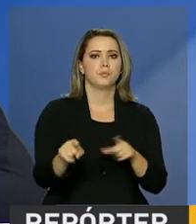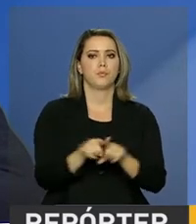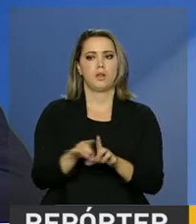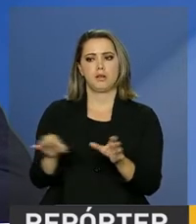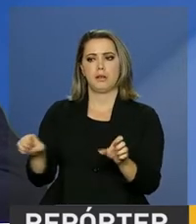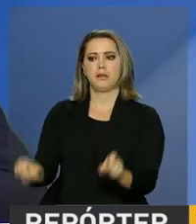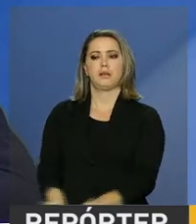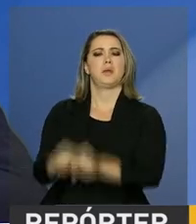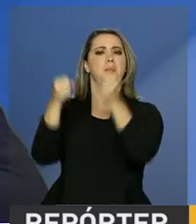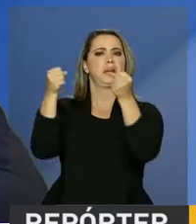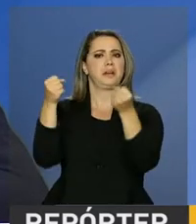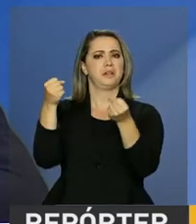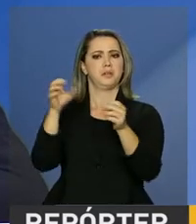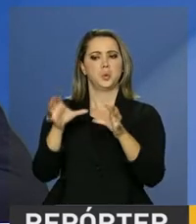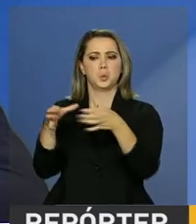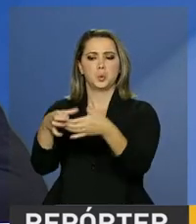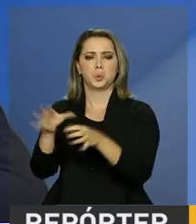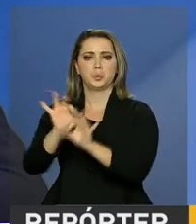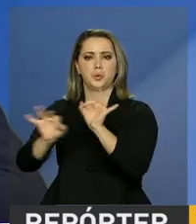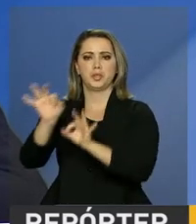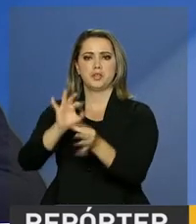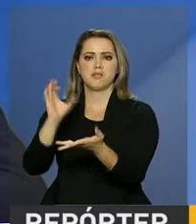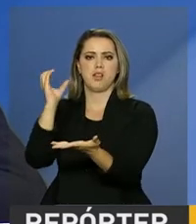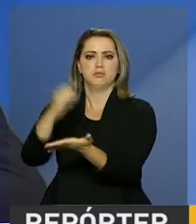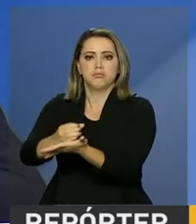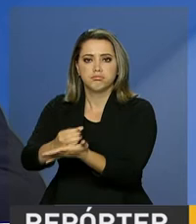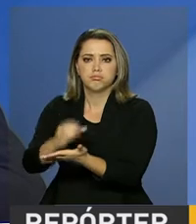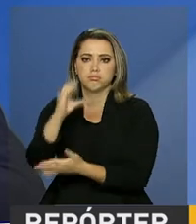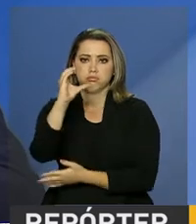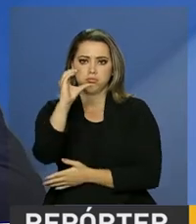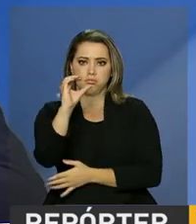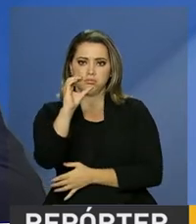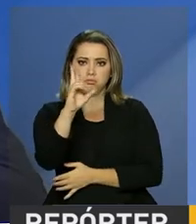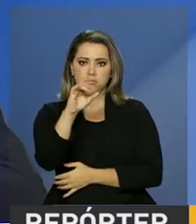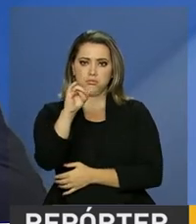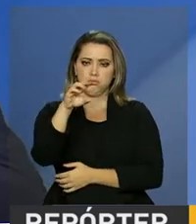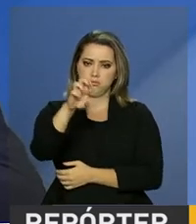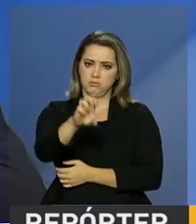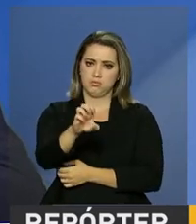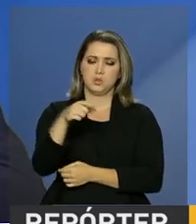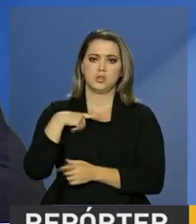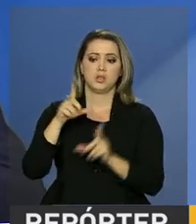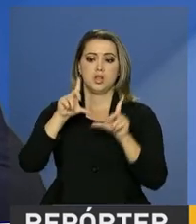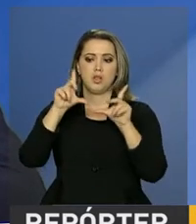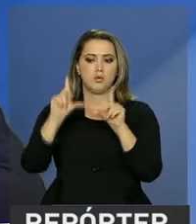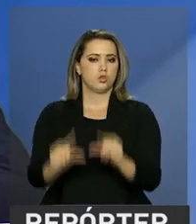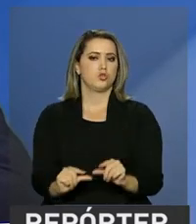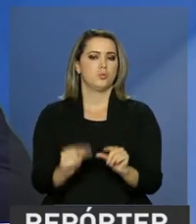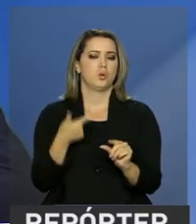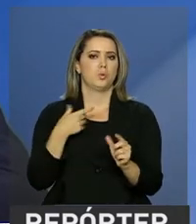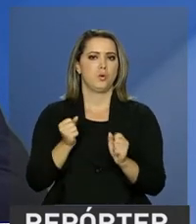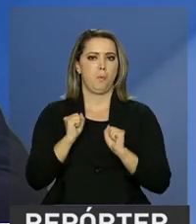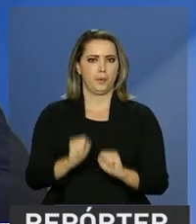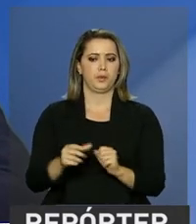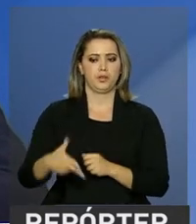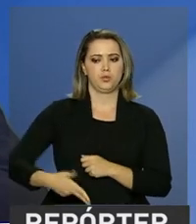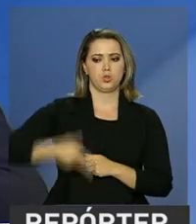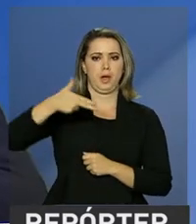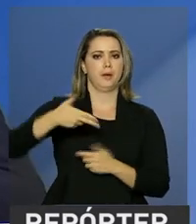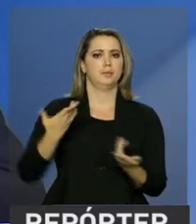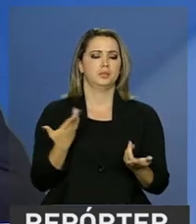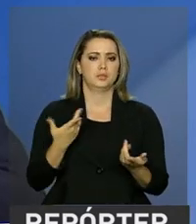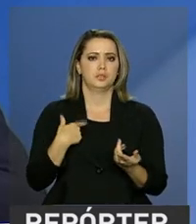criminalidade no curto prazo segundo reduzir a capacidade ofensiva letal no curto prazo o terceiro